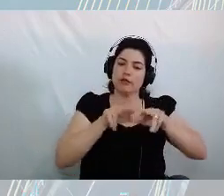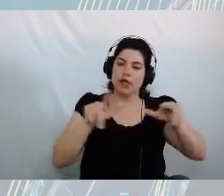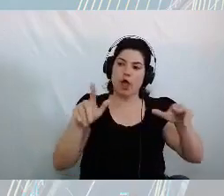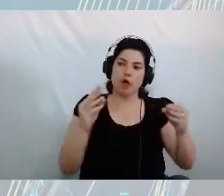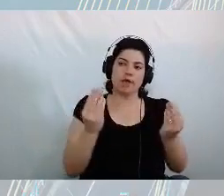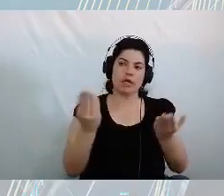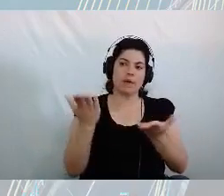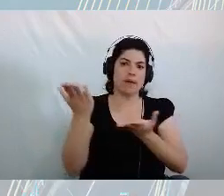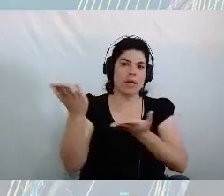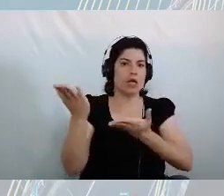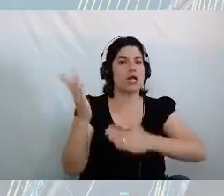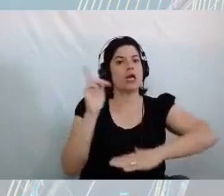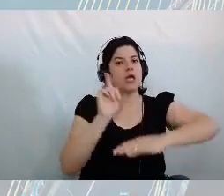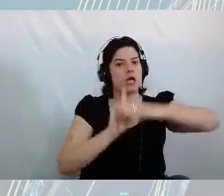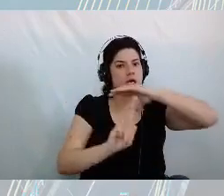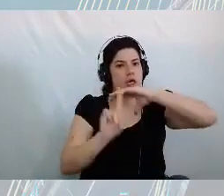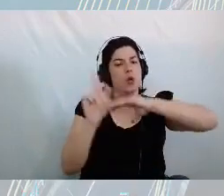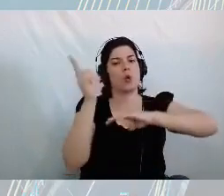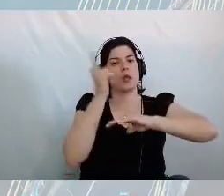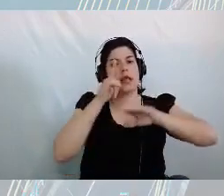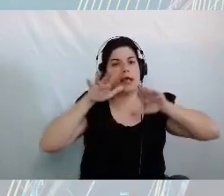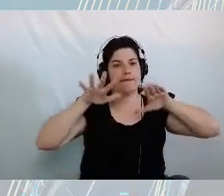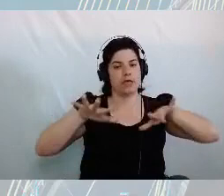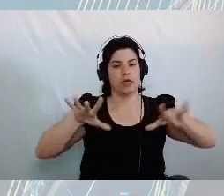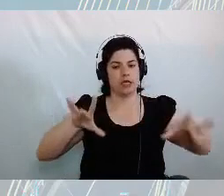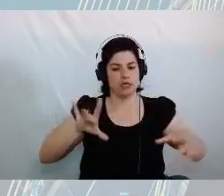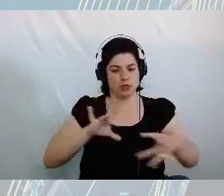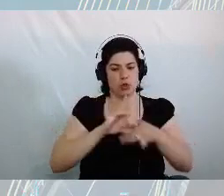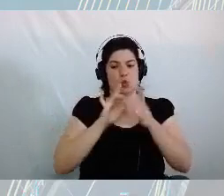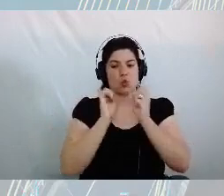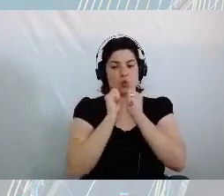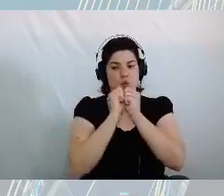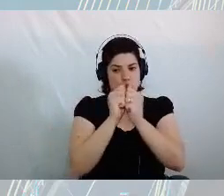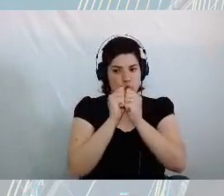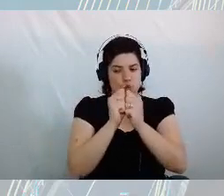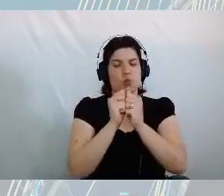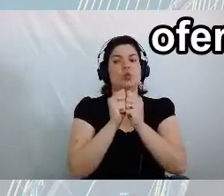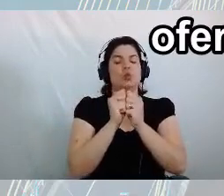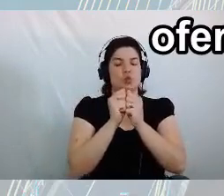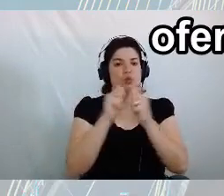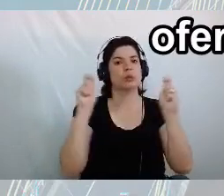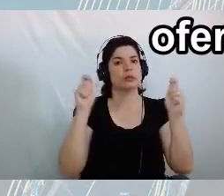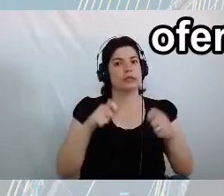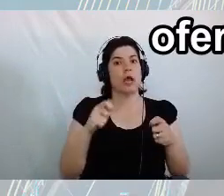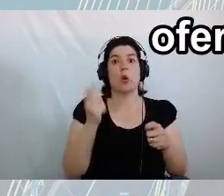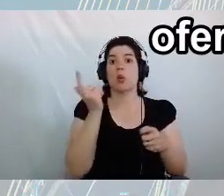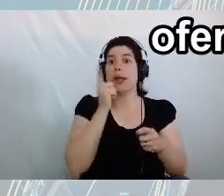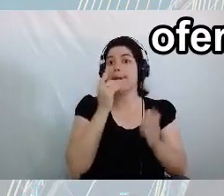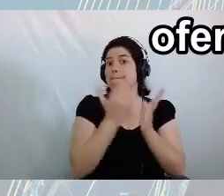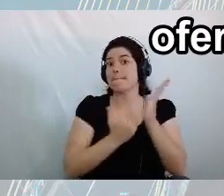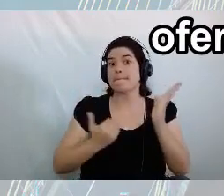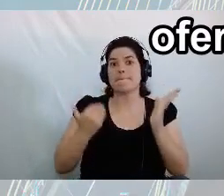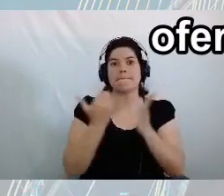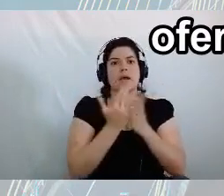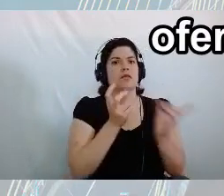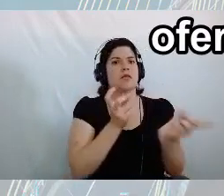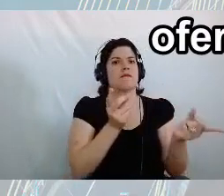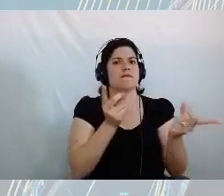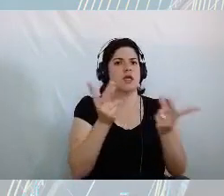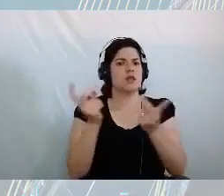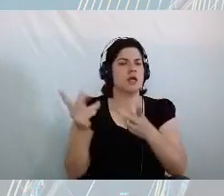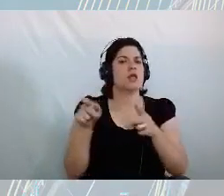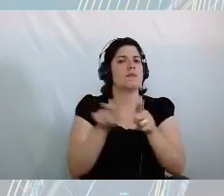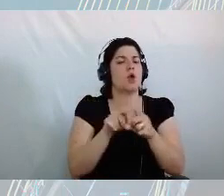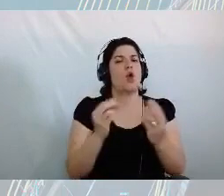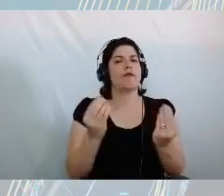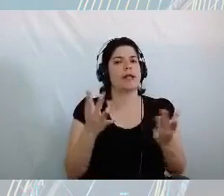né, ficar aqui retido conosco e a gente também aumentar as nossas vendas e oferecer produtos que são personalizados para os nossos clientes, né?